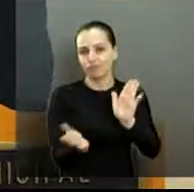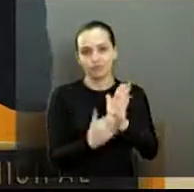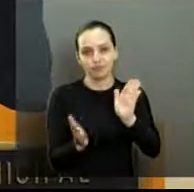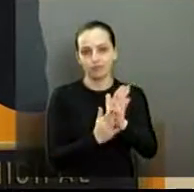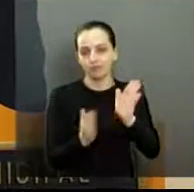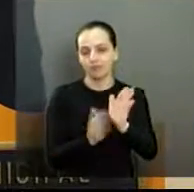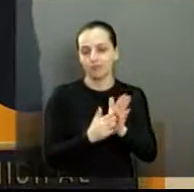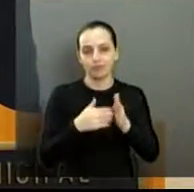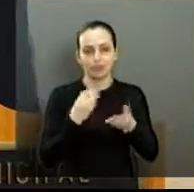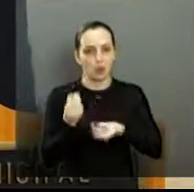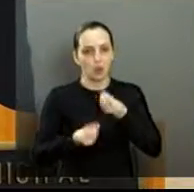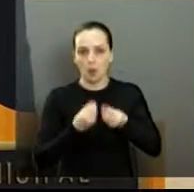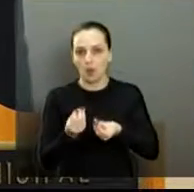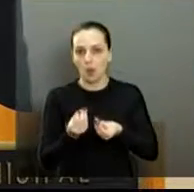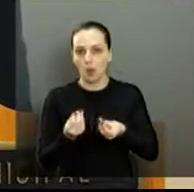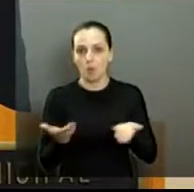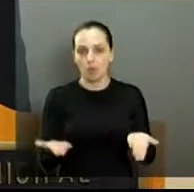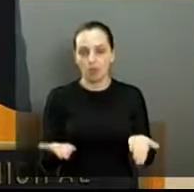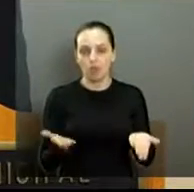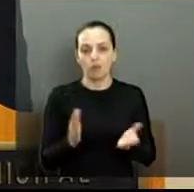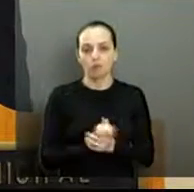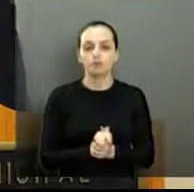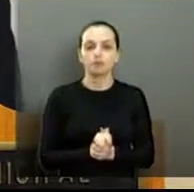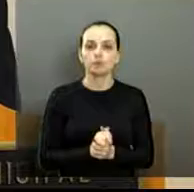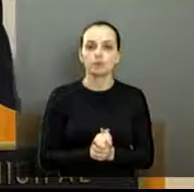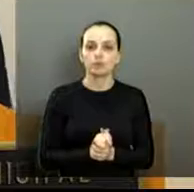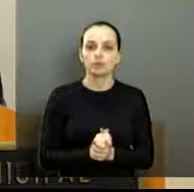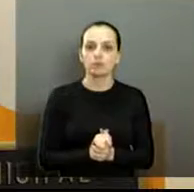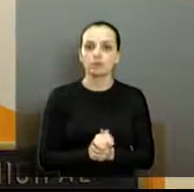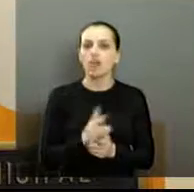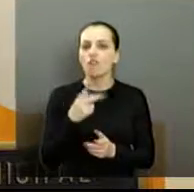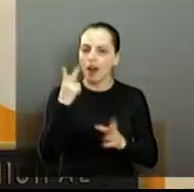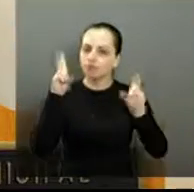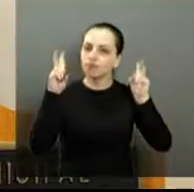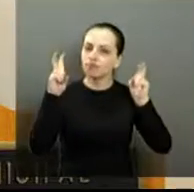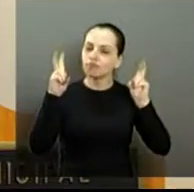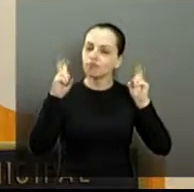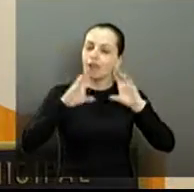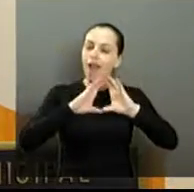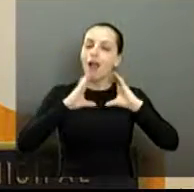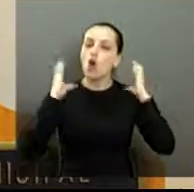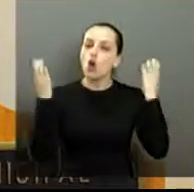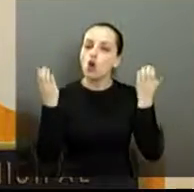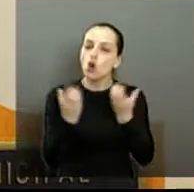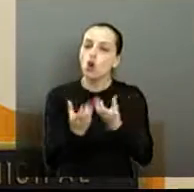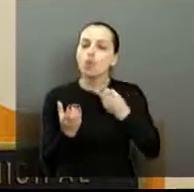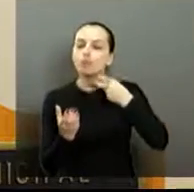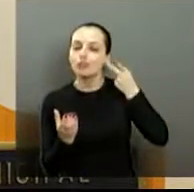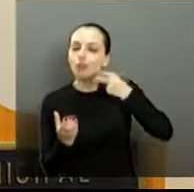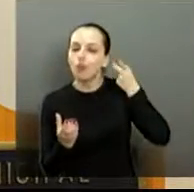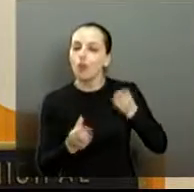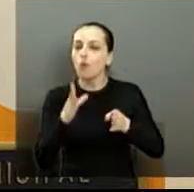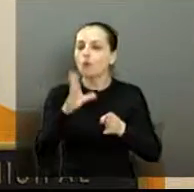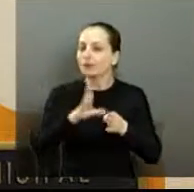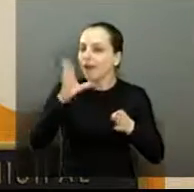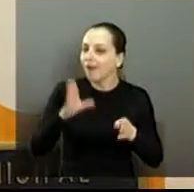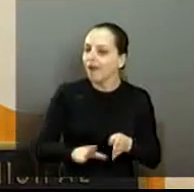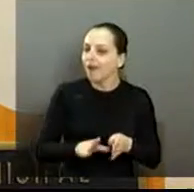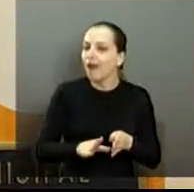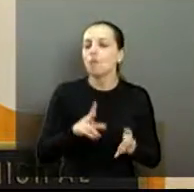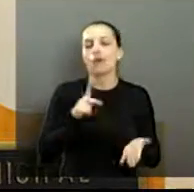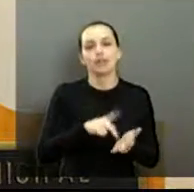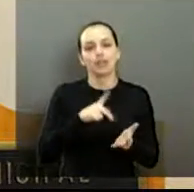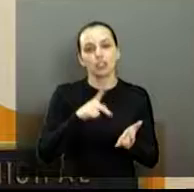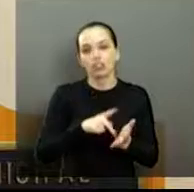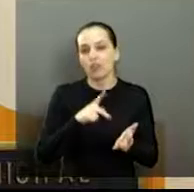câmara municipal coletiva kan municipal assim assim fica bonito valoriza a instituição valores nobres vereadores